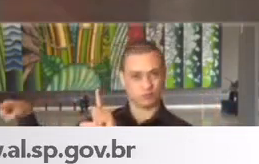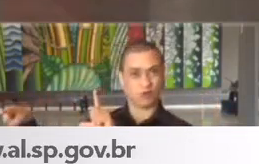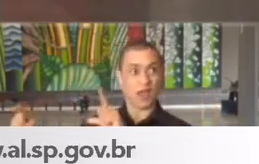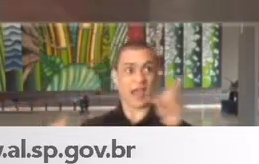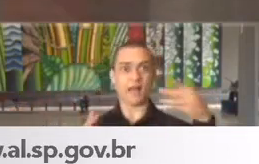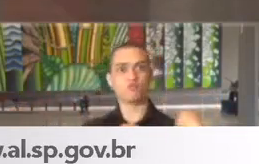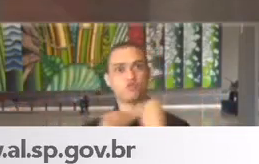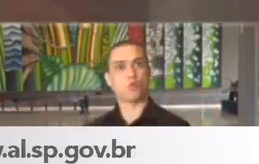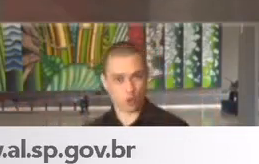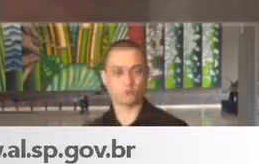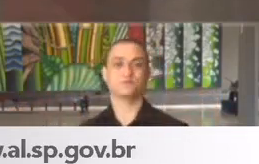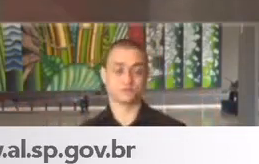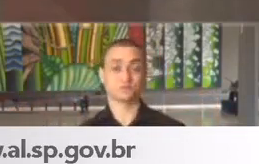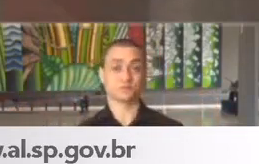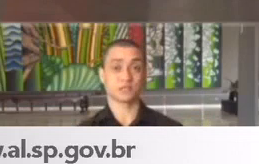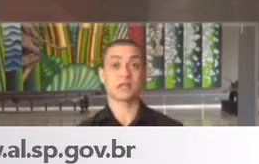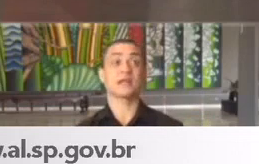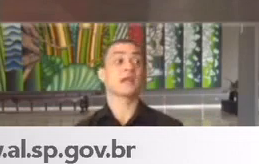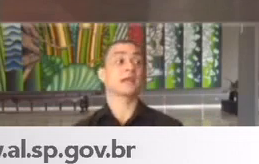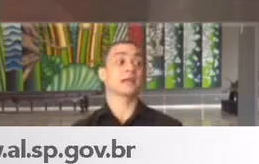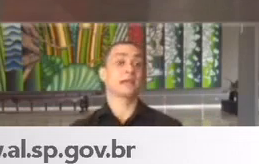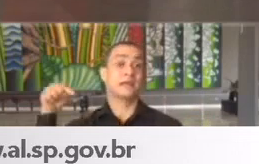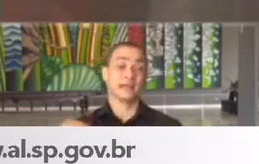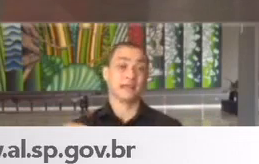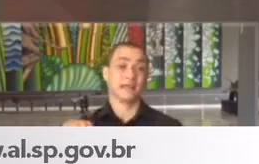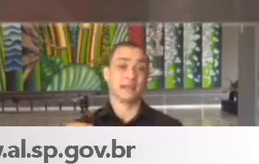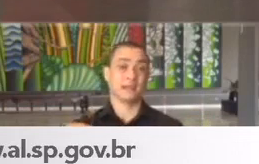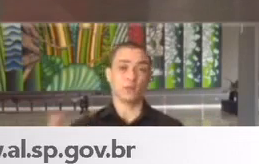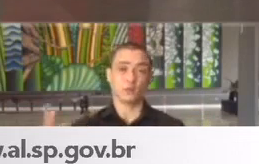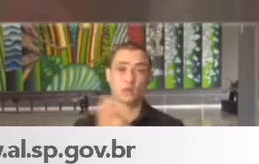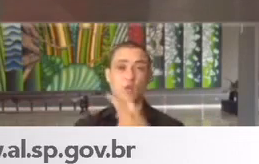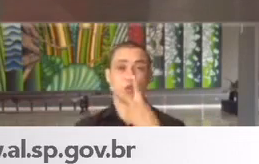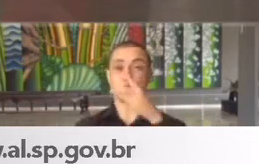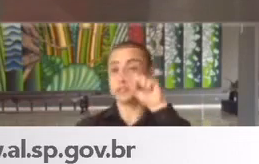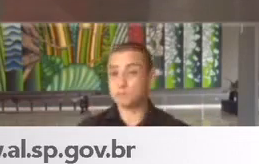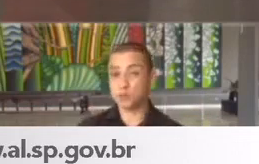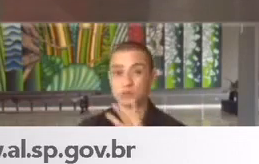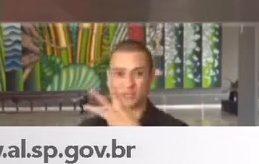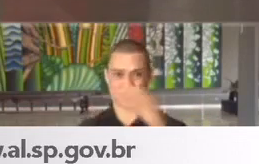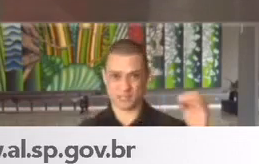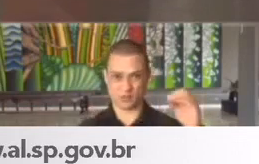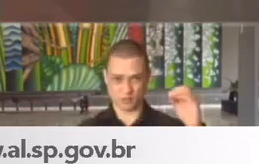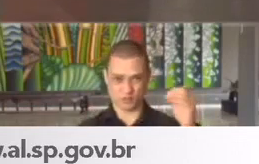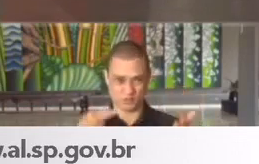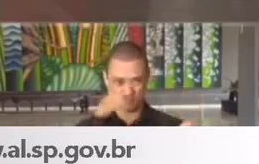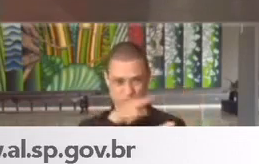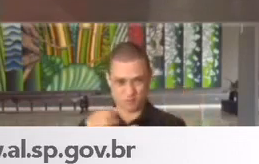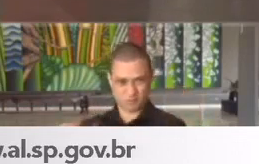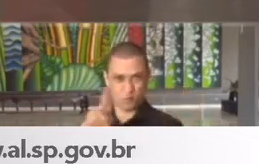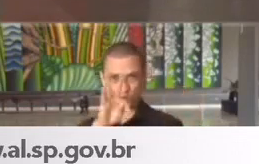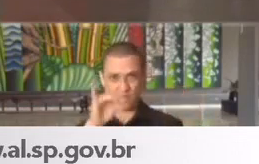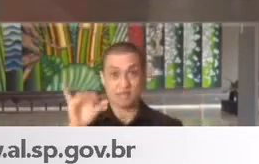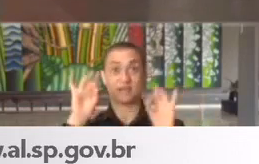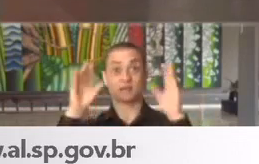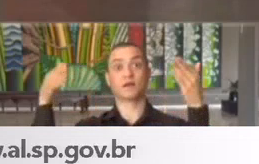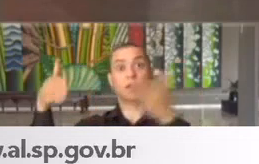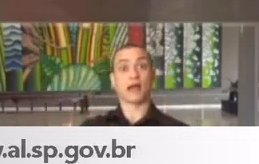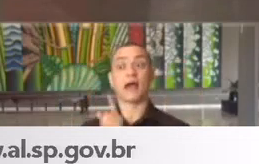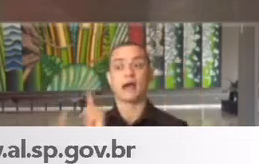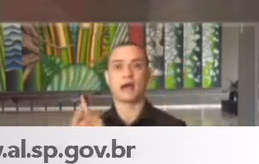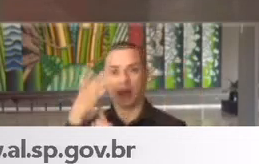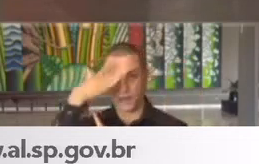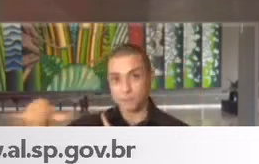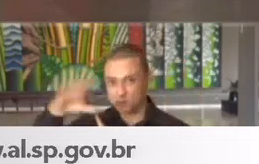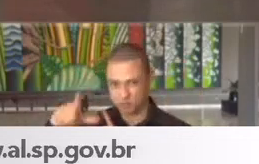das UTIs. No total, temos 2.300 leitos de UTI exclusivamente para o atendimento das pessoas